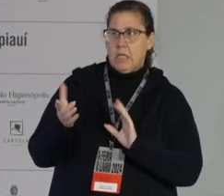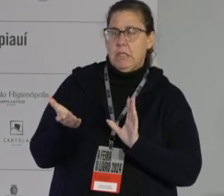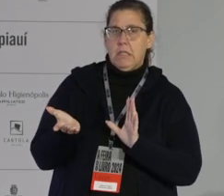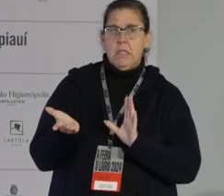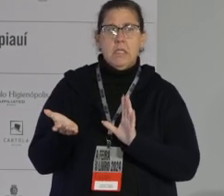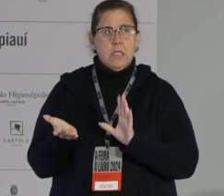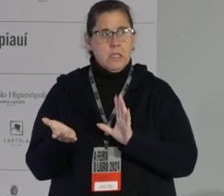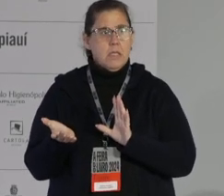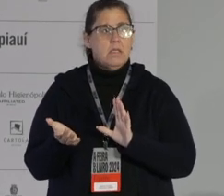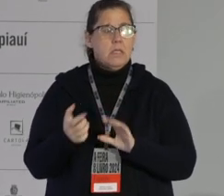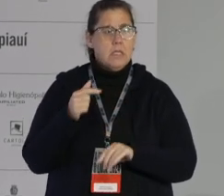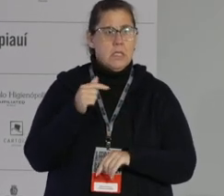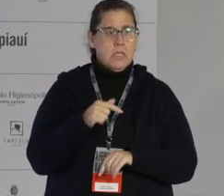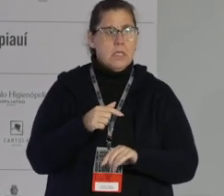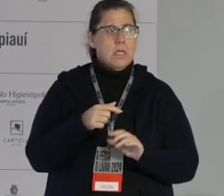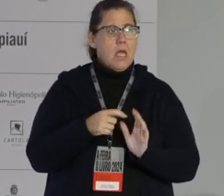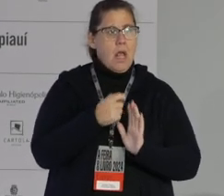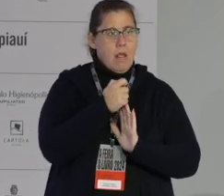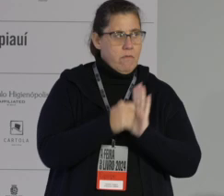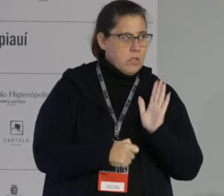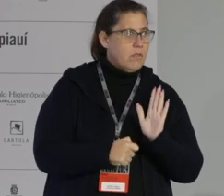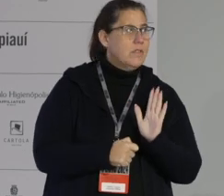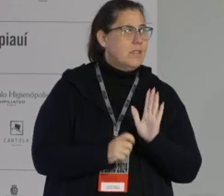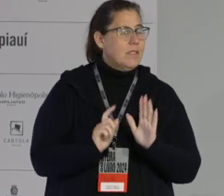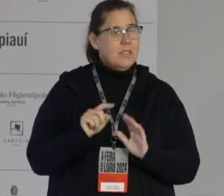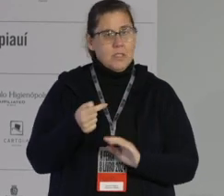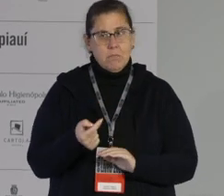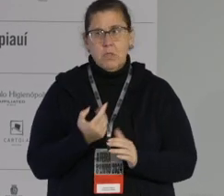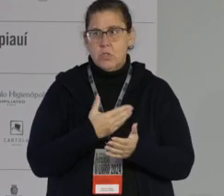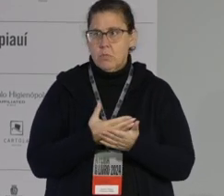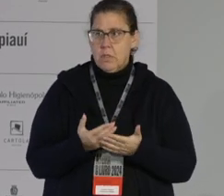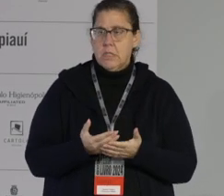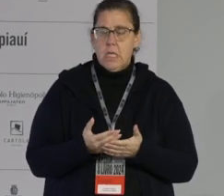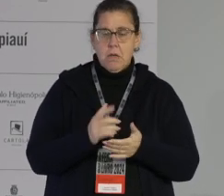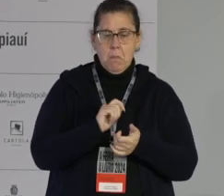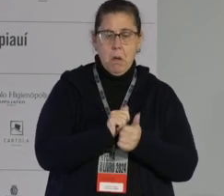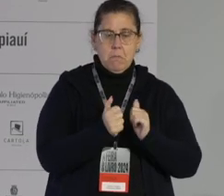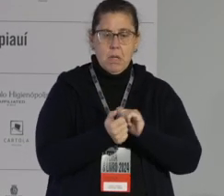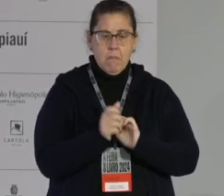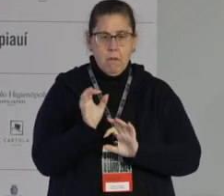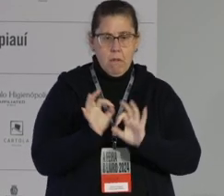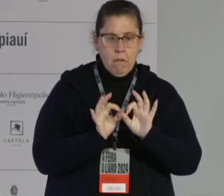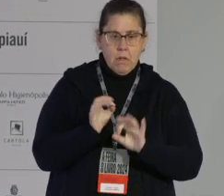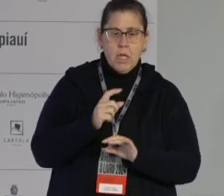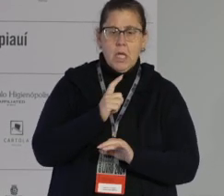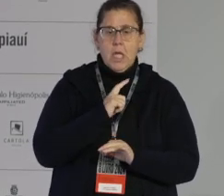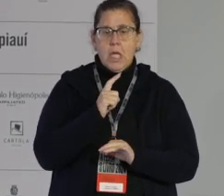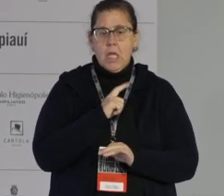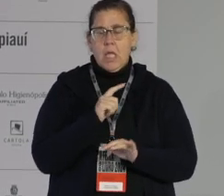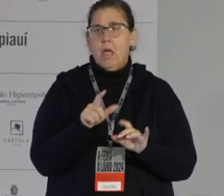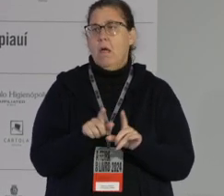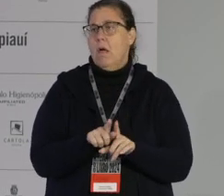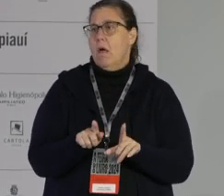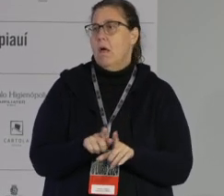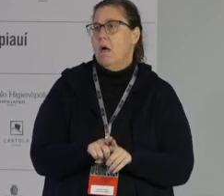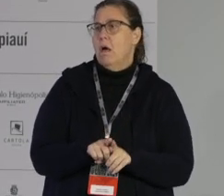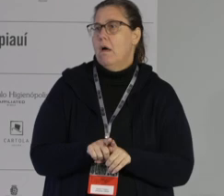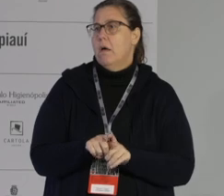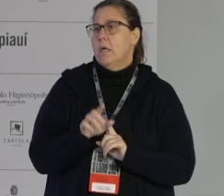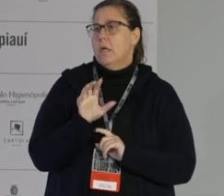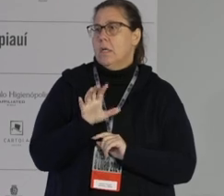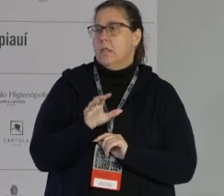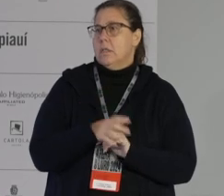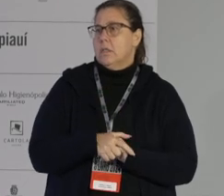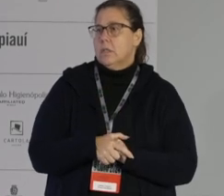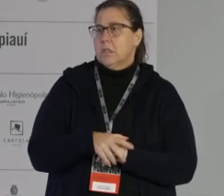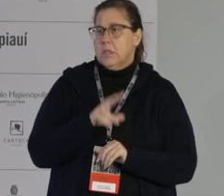e ele realmente foi escrito nisso. Depois eu comecei a trabalhar, e acho que tem aquela muito isso,